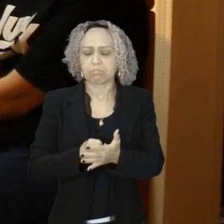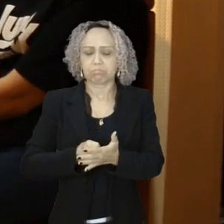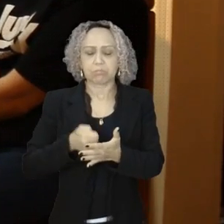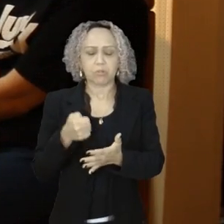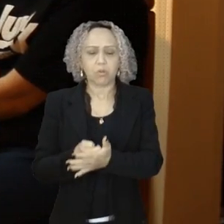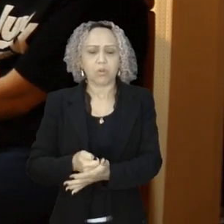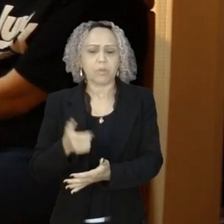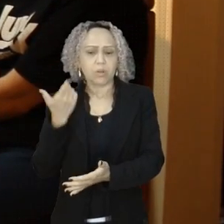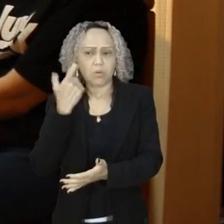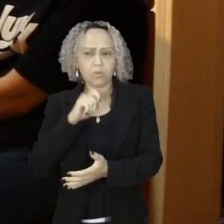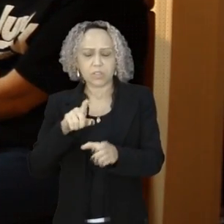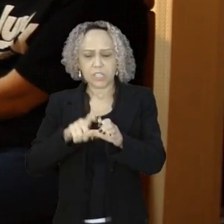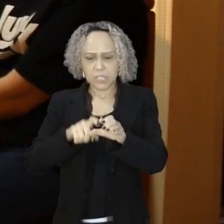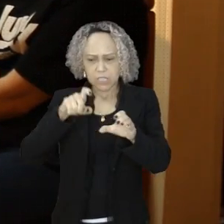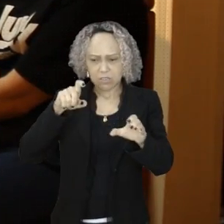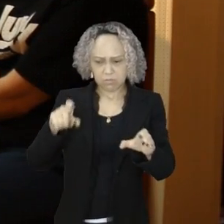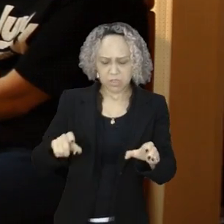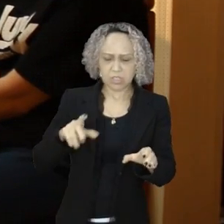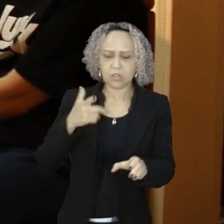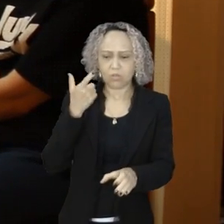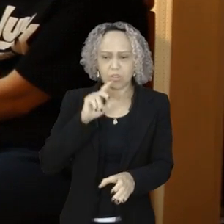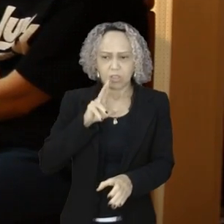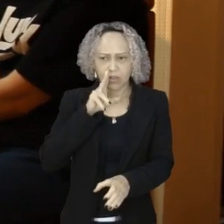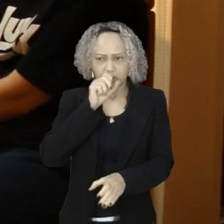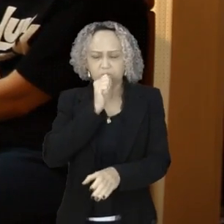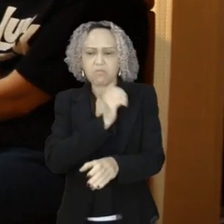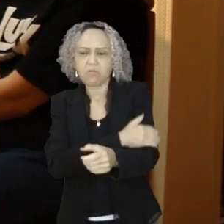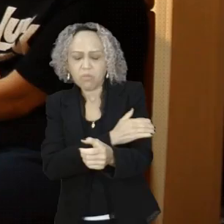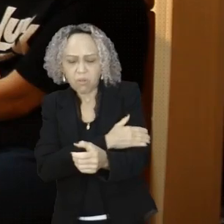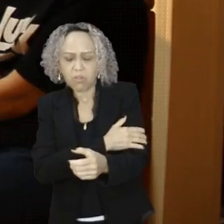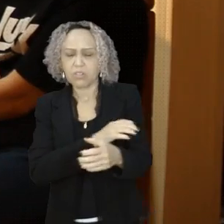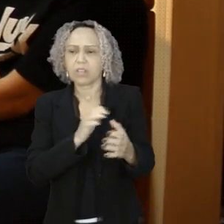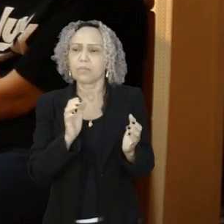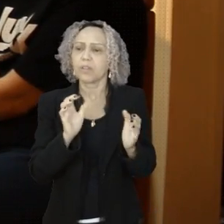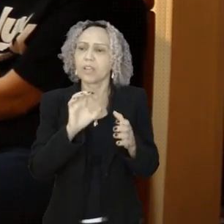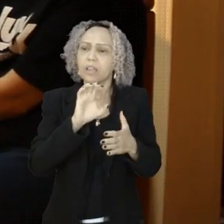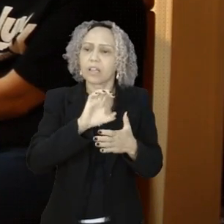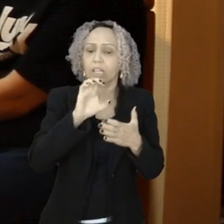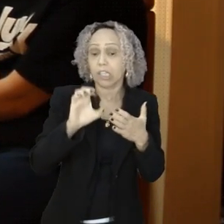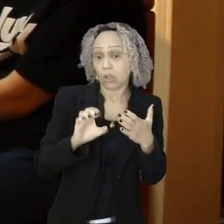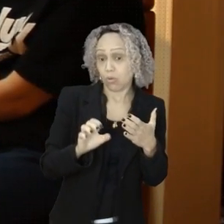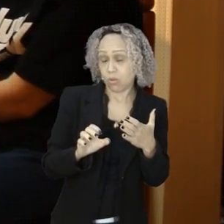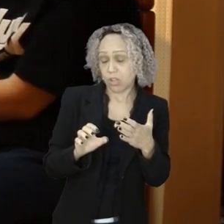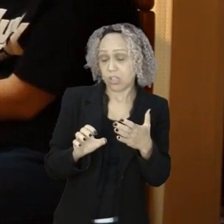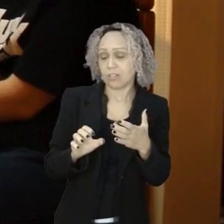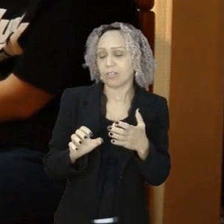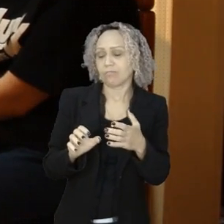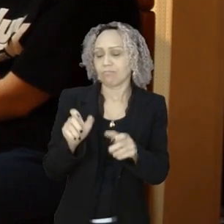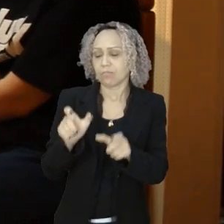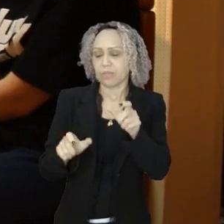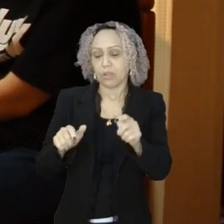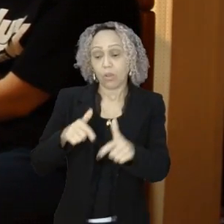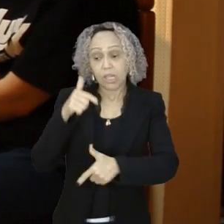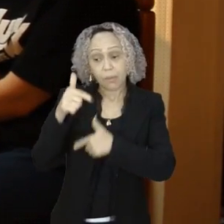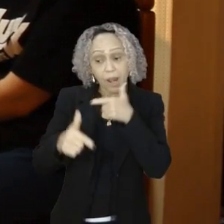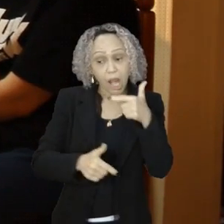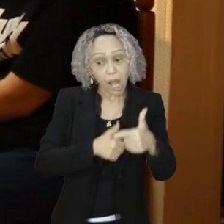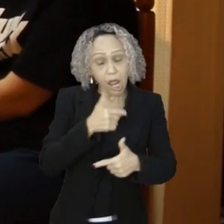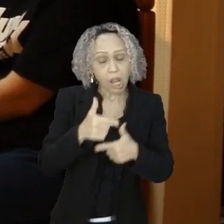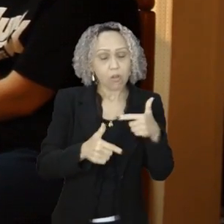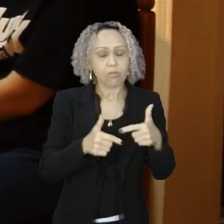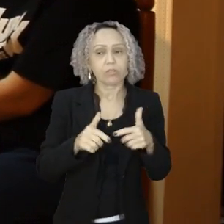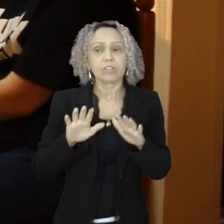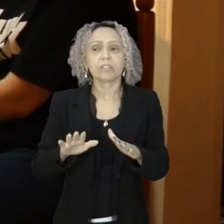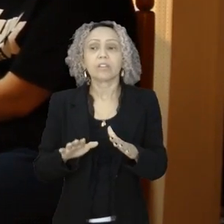de independência, de força, né, da categoria, de força do povo trabalhador. Então, o PT